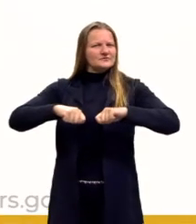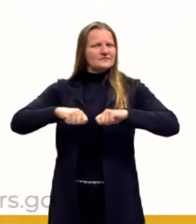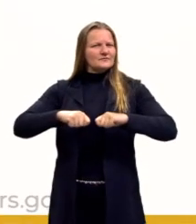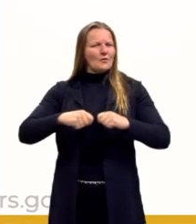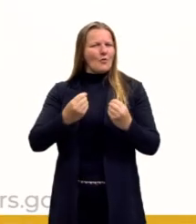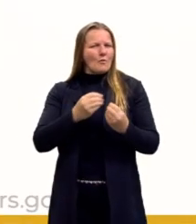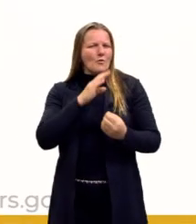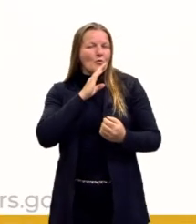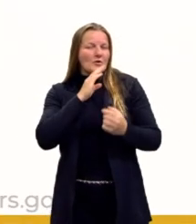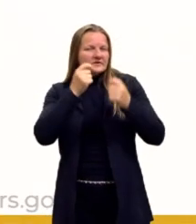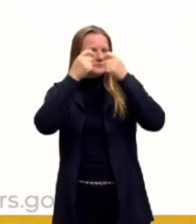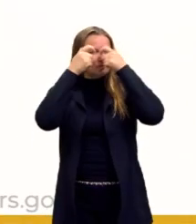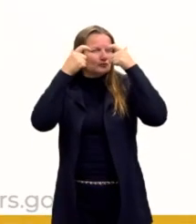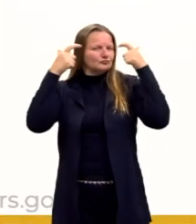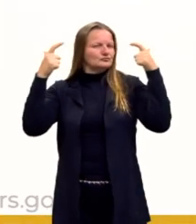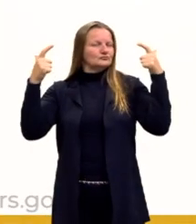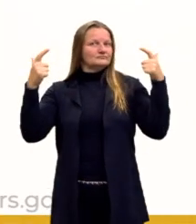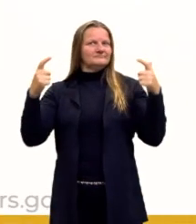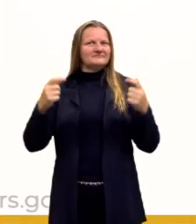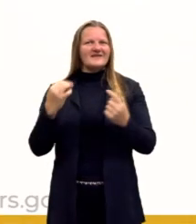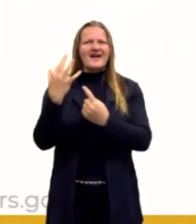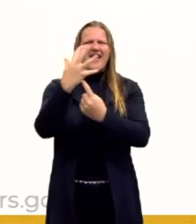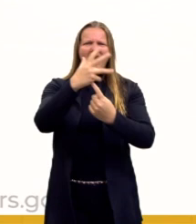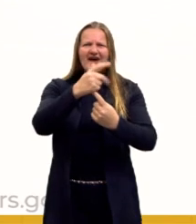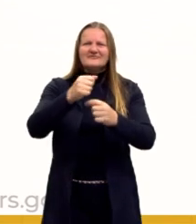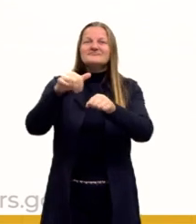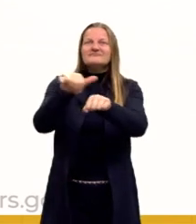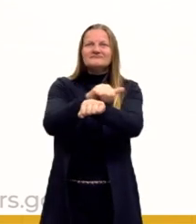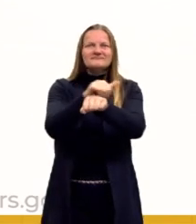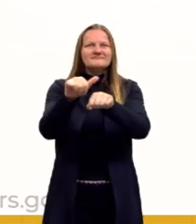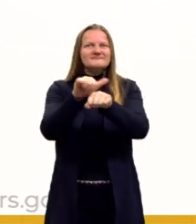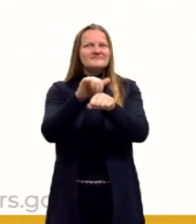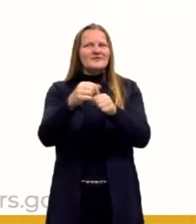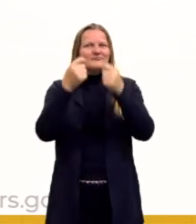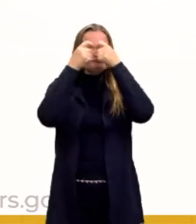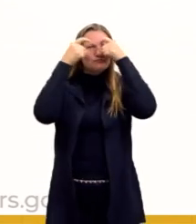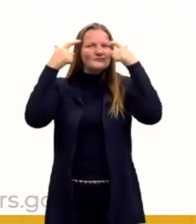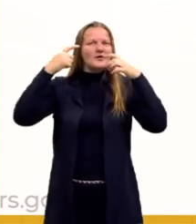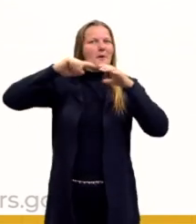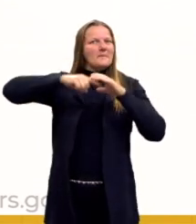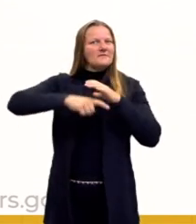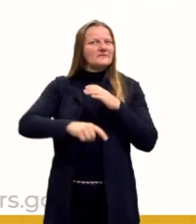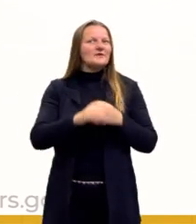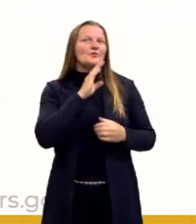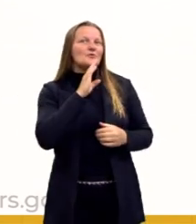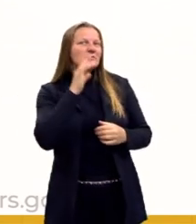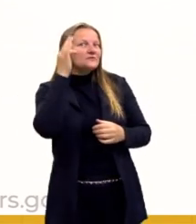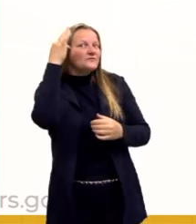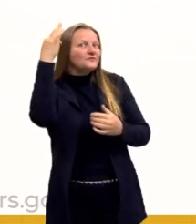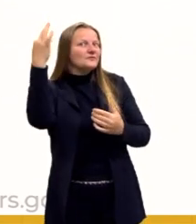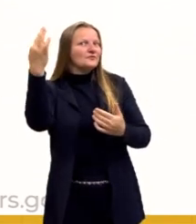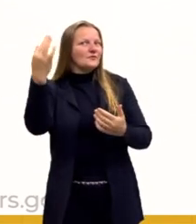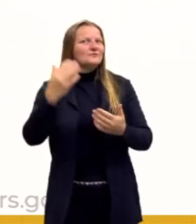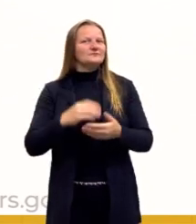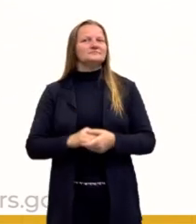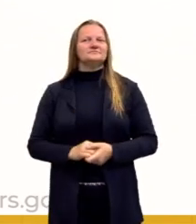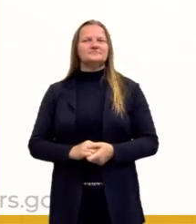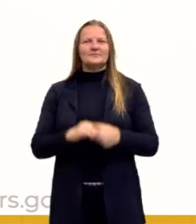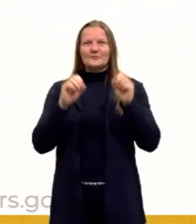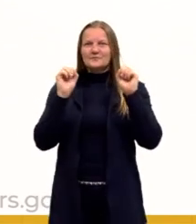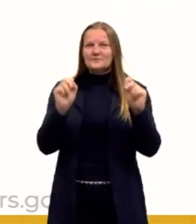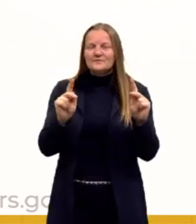conhecimento a arte também com possibilidade de aprofundar nossos conhecimentos de construção do conhecimento ok